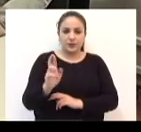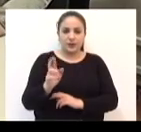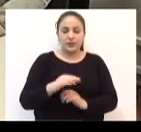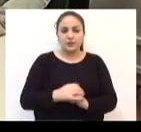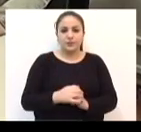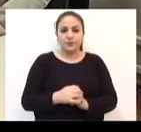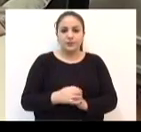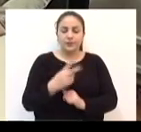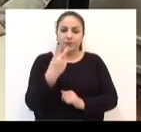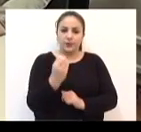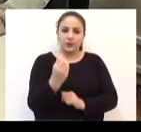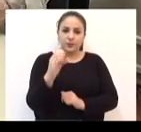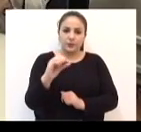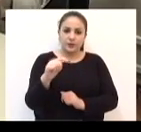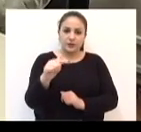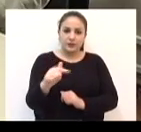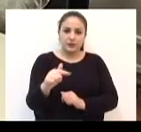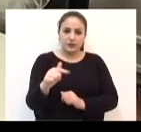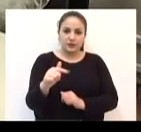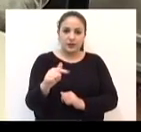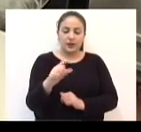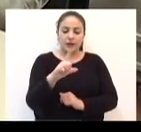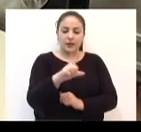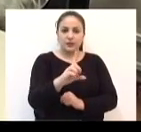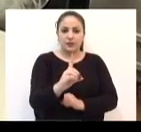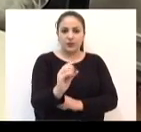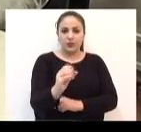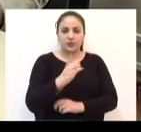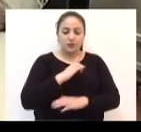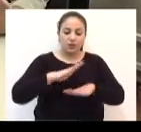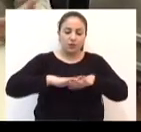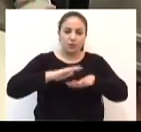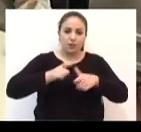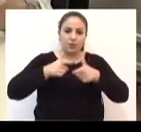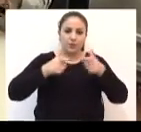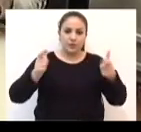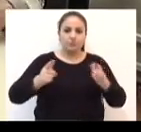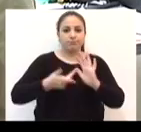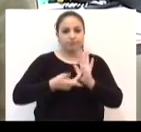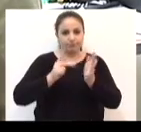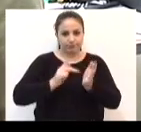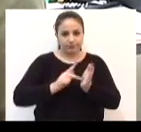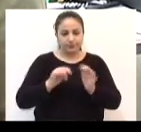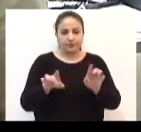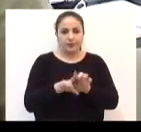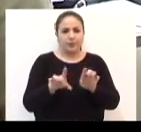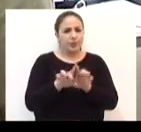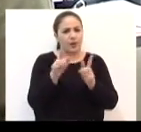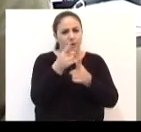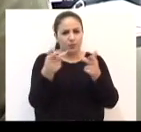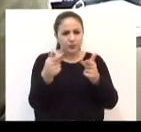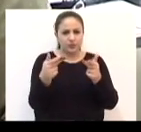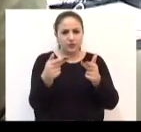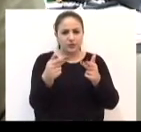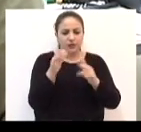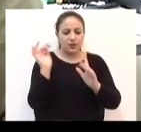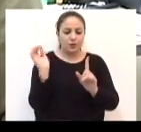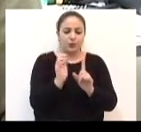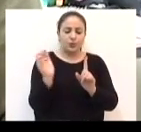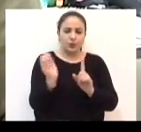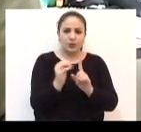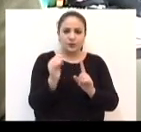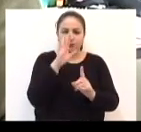Em 2017, a LDO terá um aumento significativo e alguns fatores